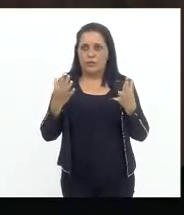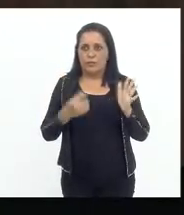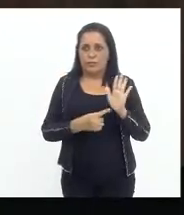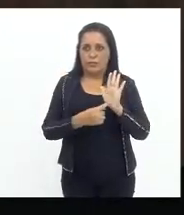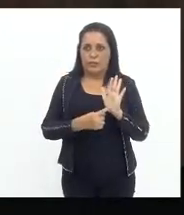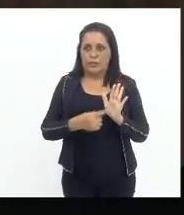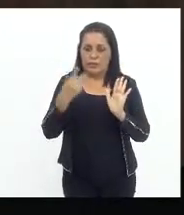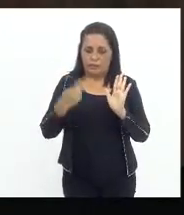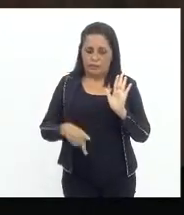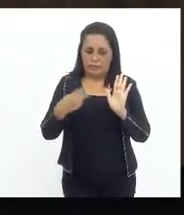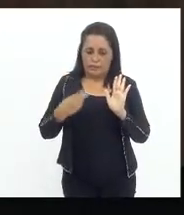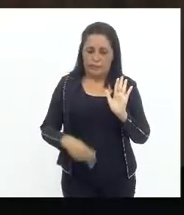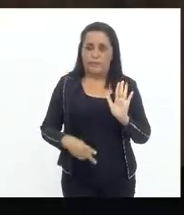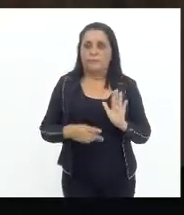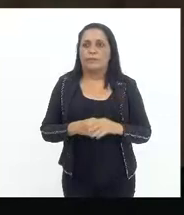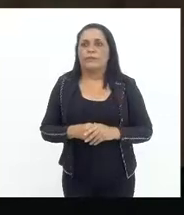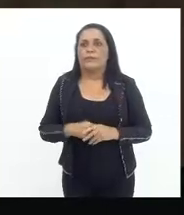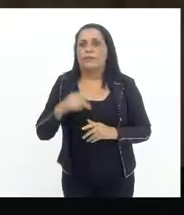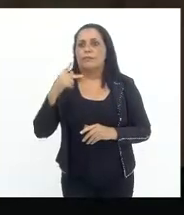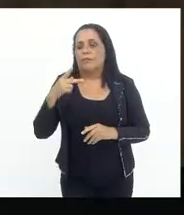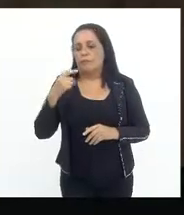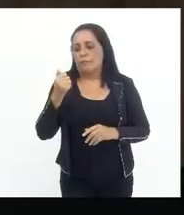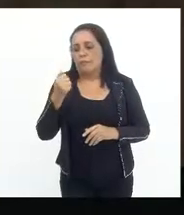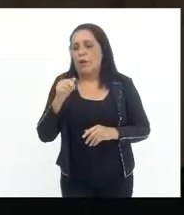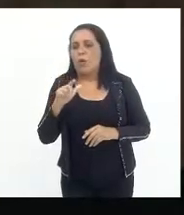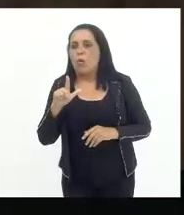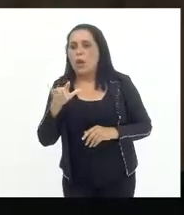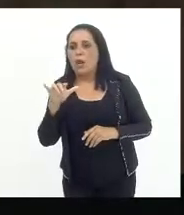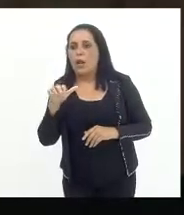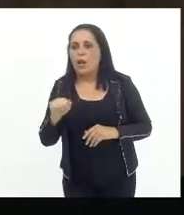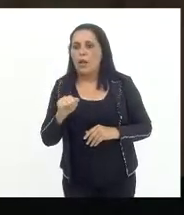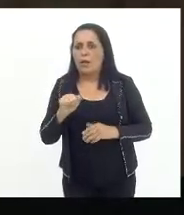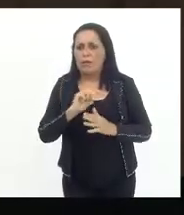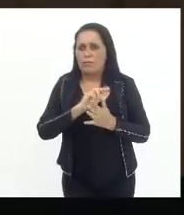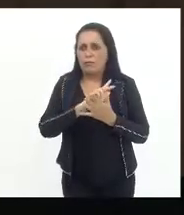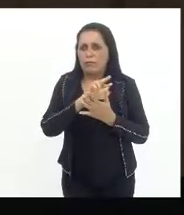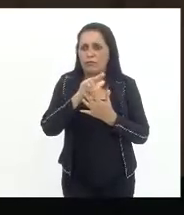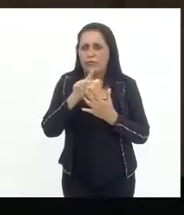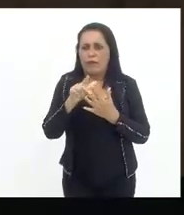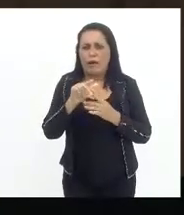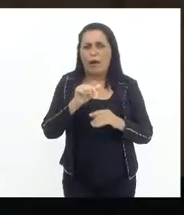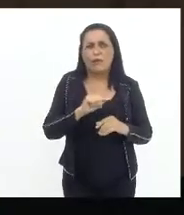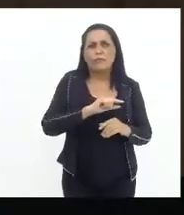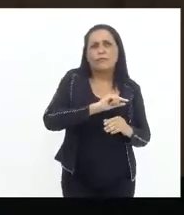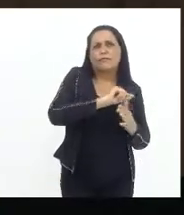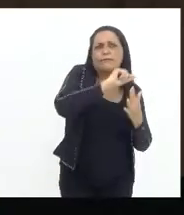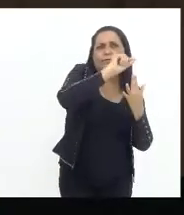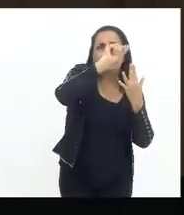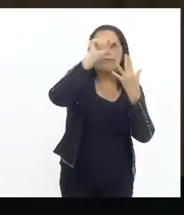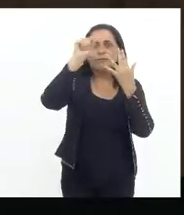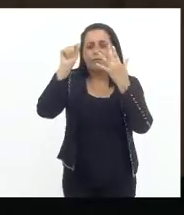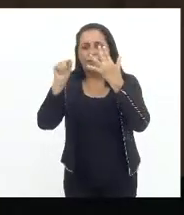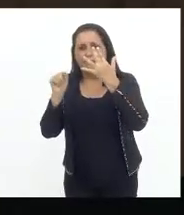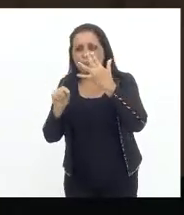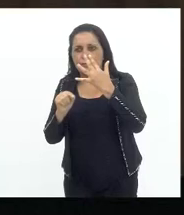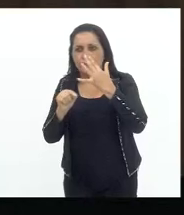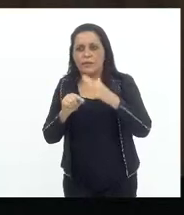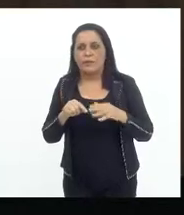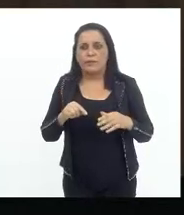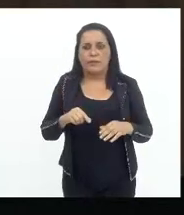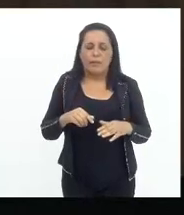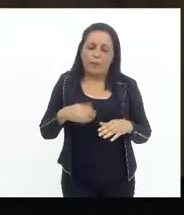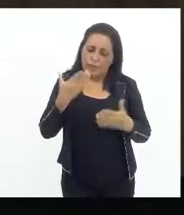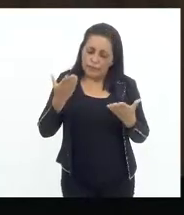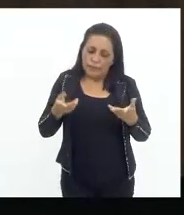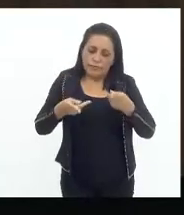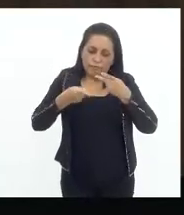nessa casa. E Paulinho tem uma história que, por diversos pontos, mereceria aqui a mais alta comenda da